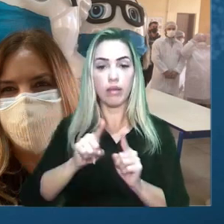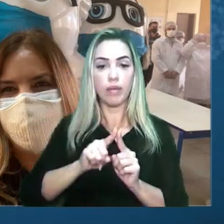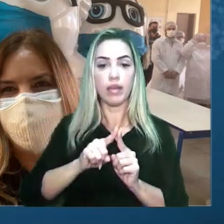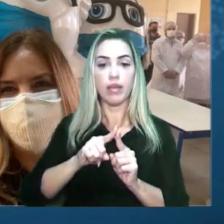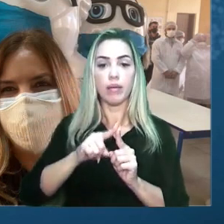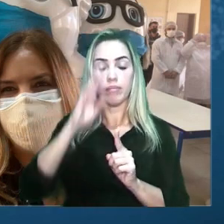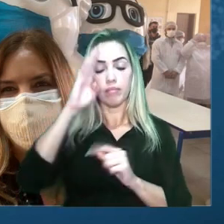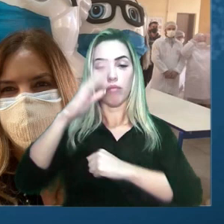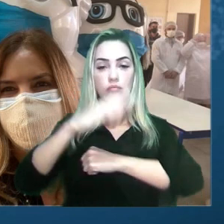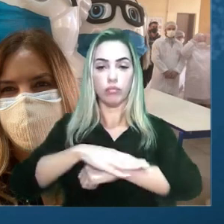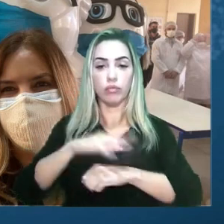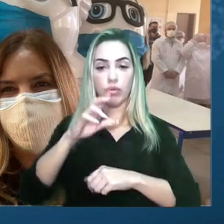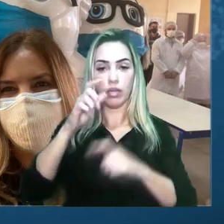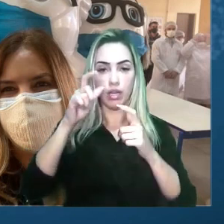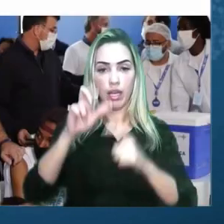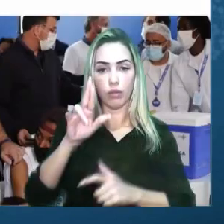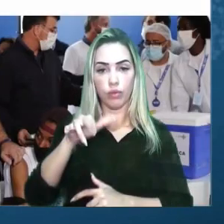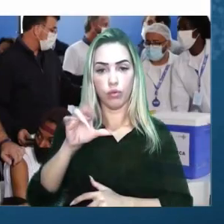Unido participando da campanha.